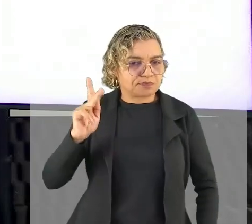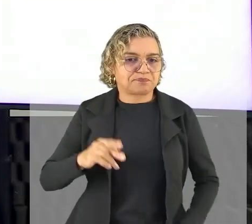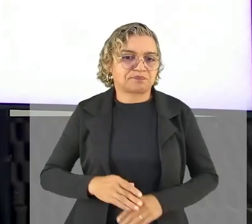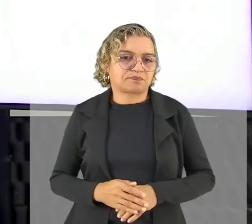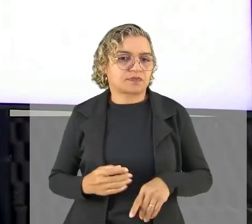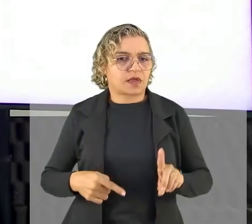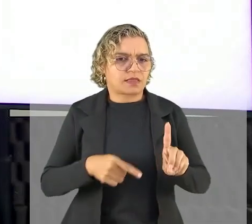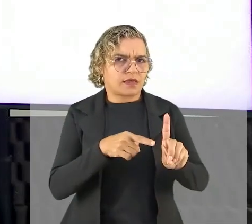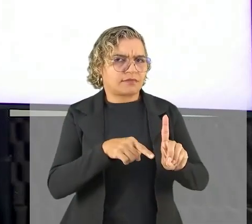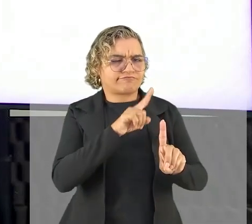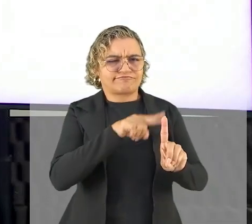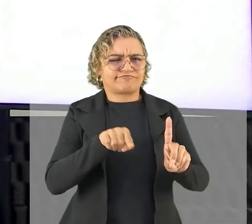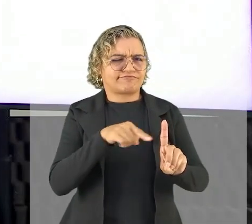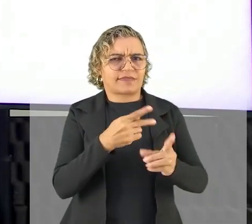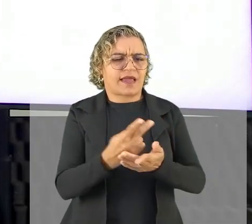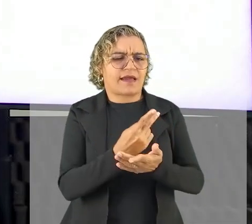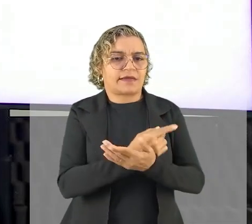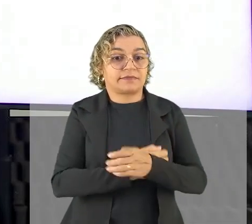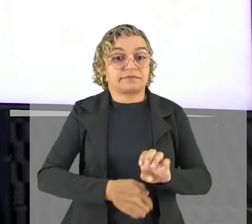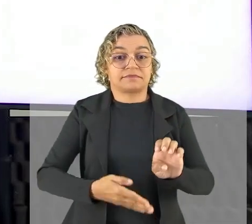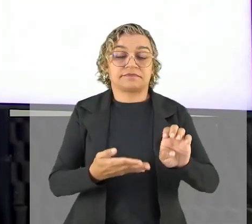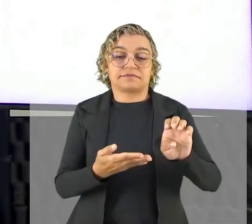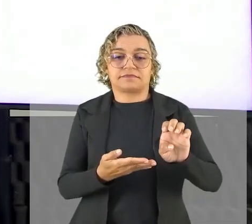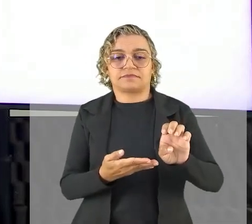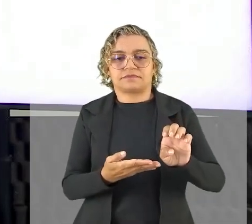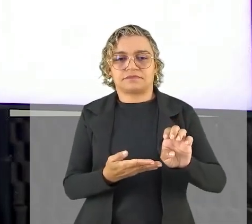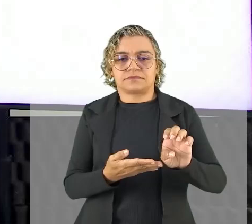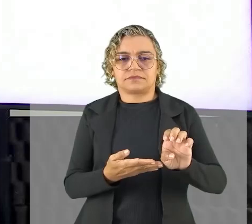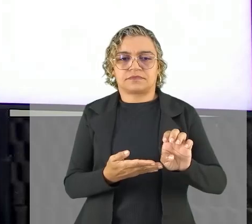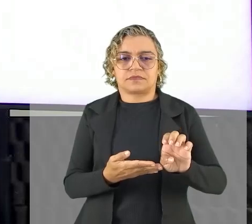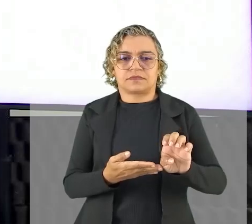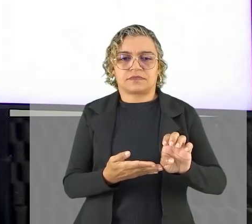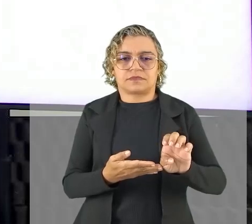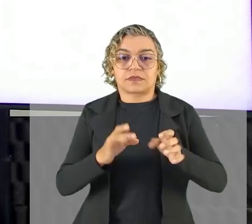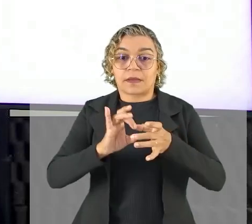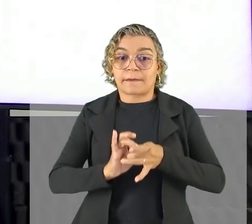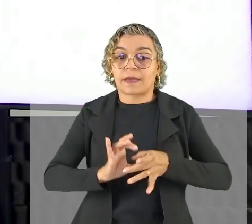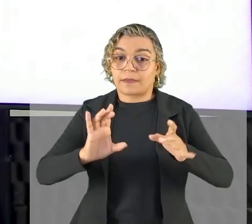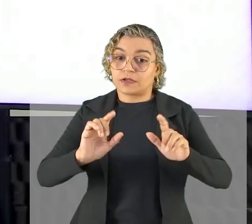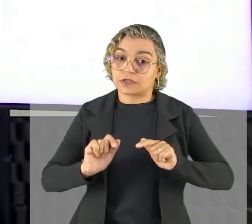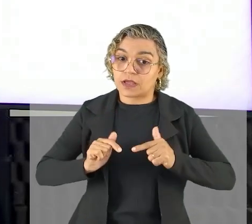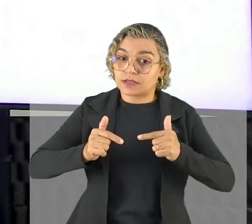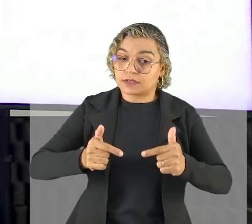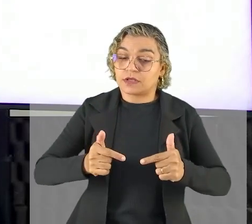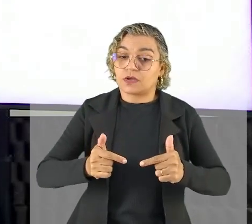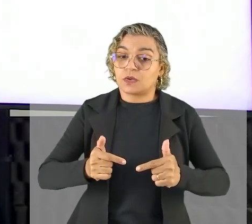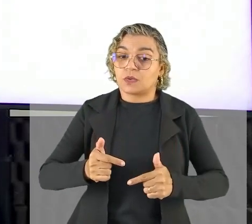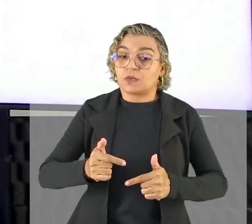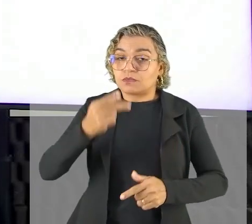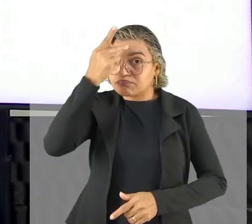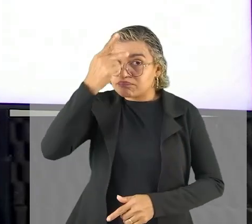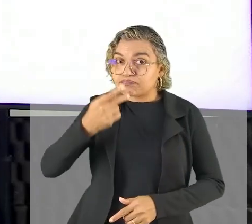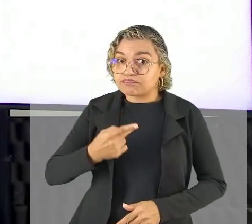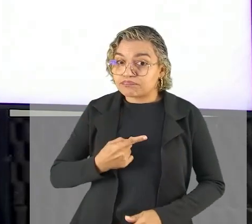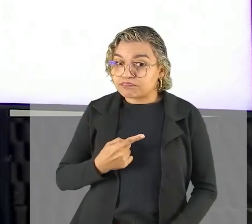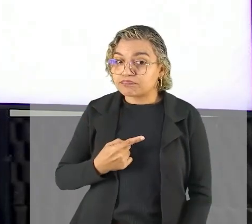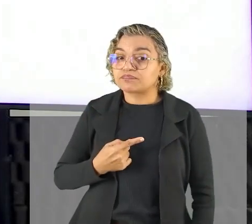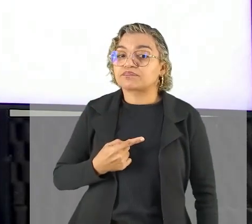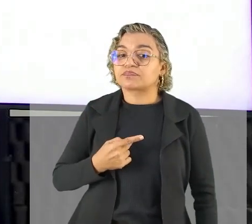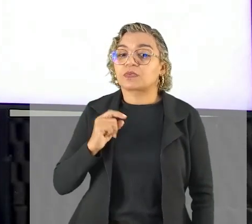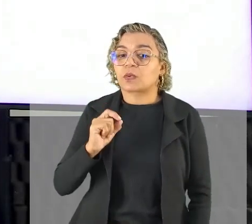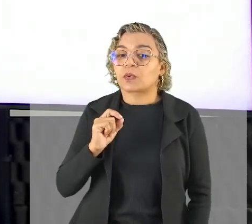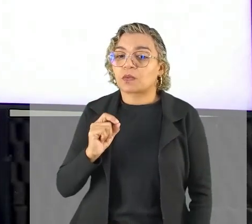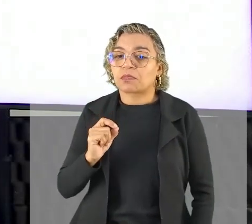A alternativa E diz o seguinte: permite que a ação individual produza a mais ampla felicidade para as pessoas